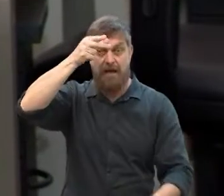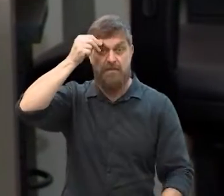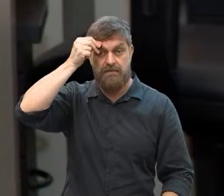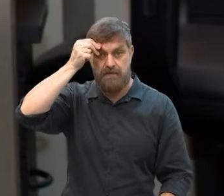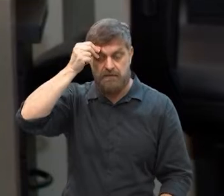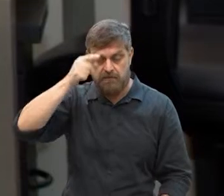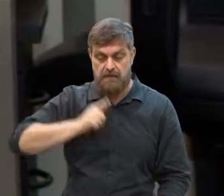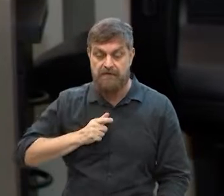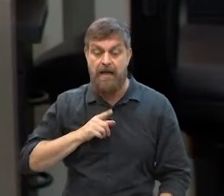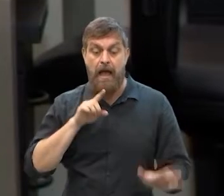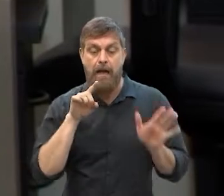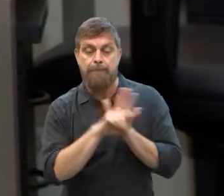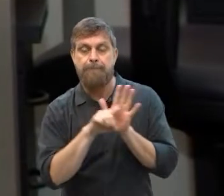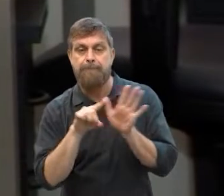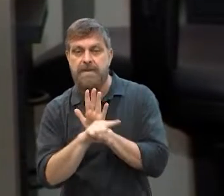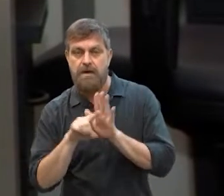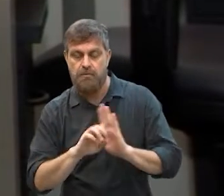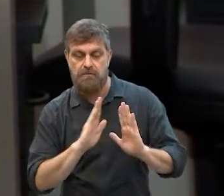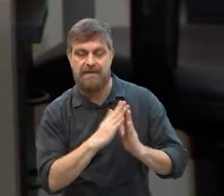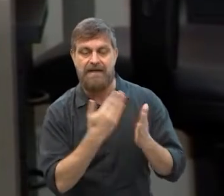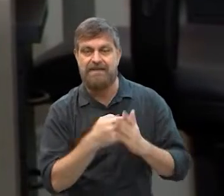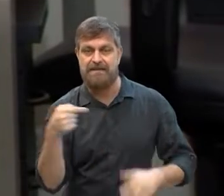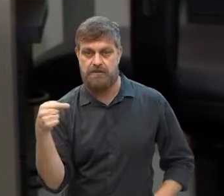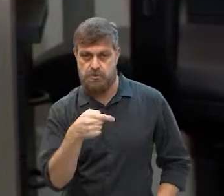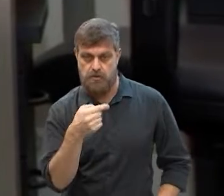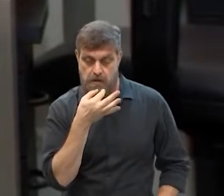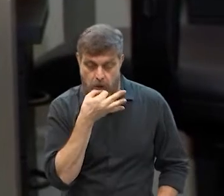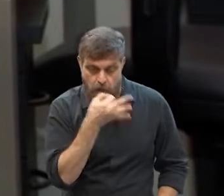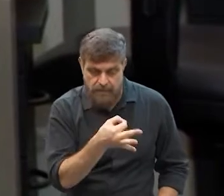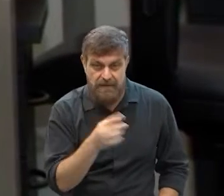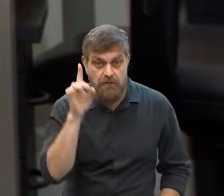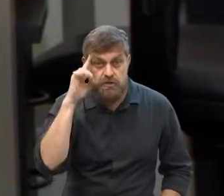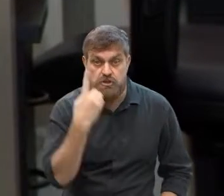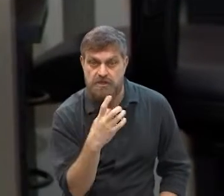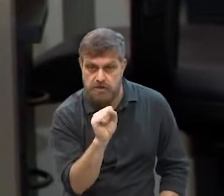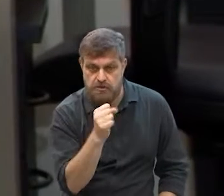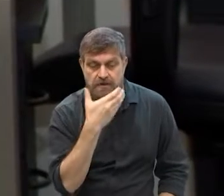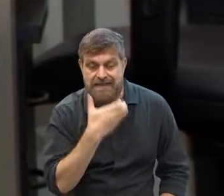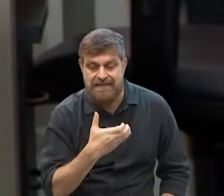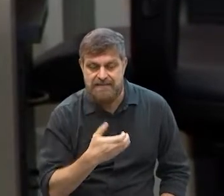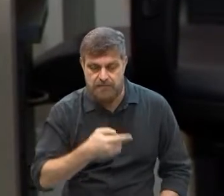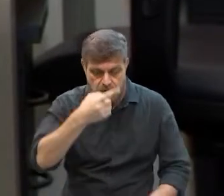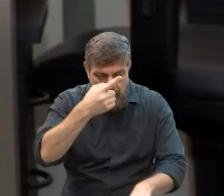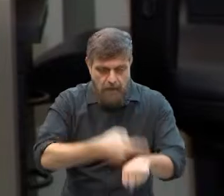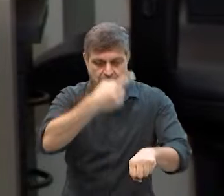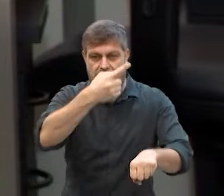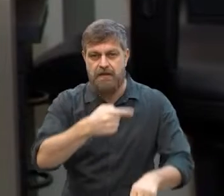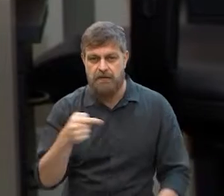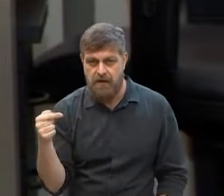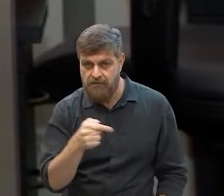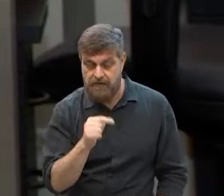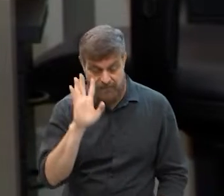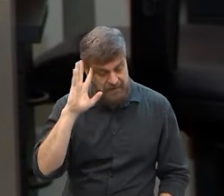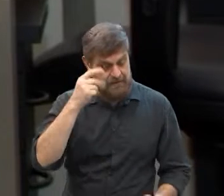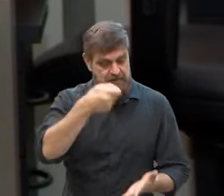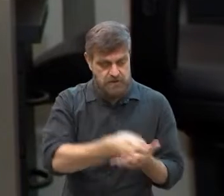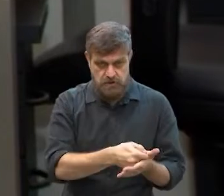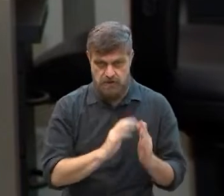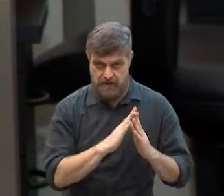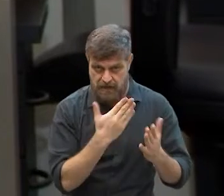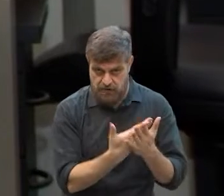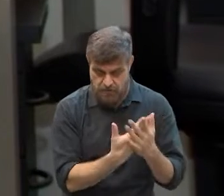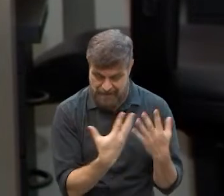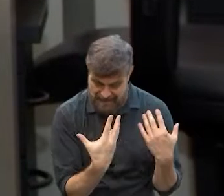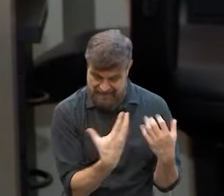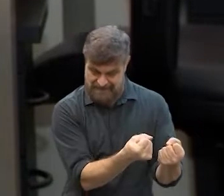fazer uma consulta na escola. Está marcada para o dia 18. Então essa é a consulta que irá decidir se a escola adere